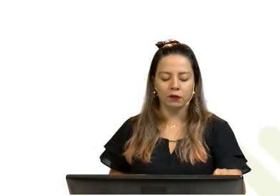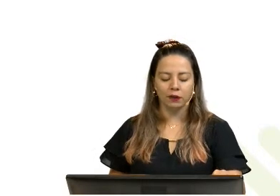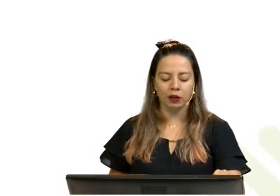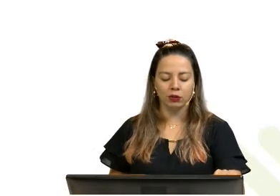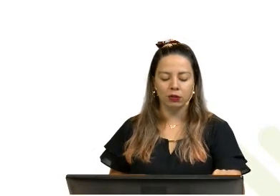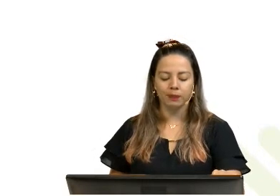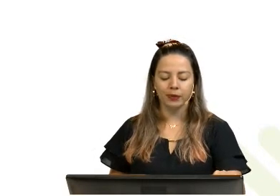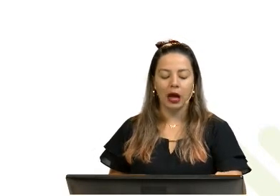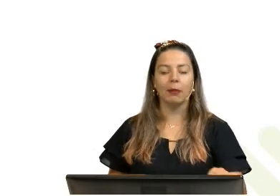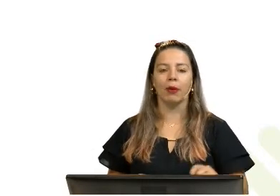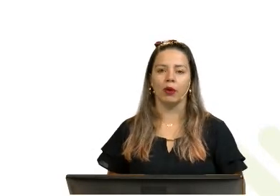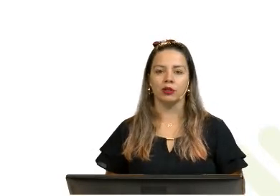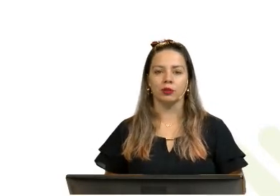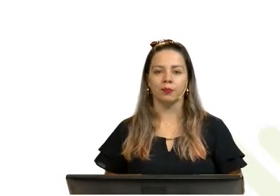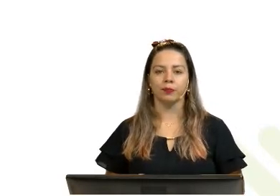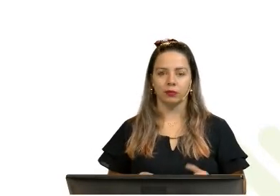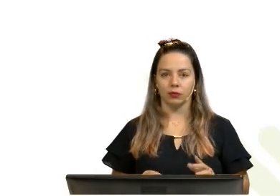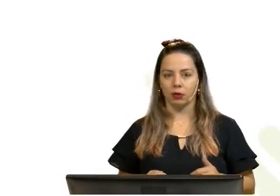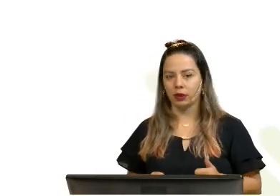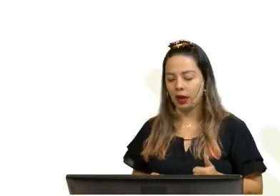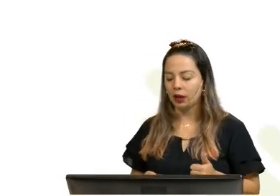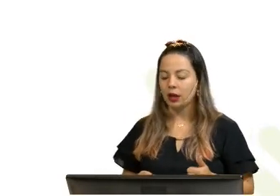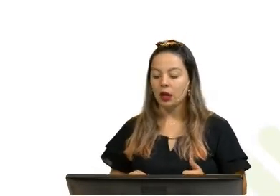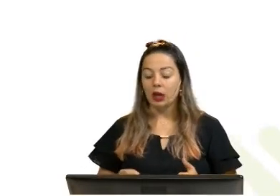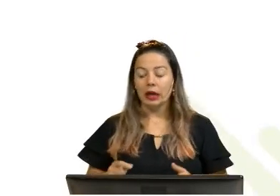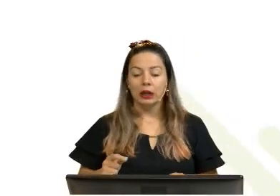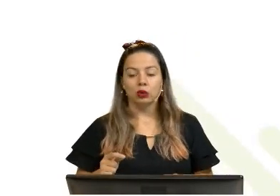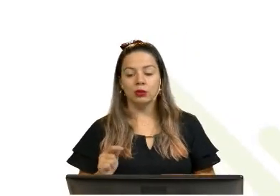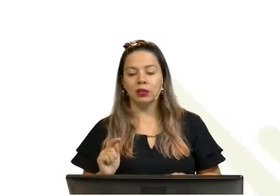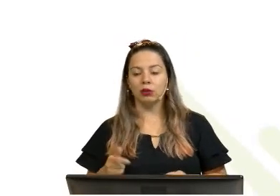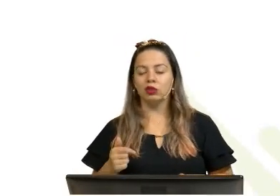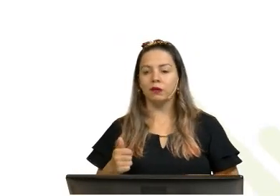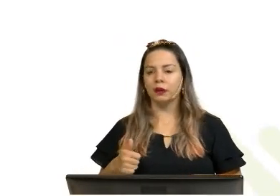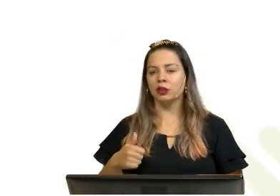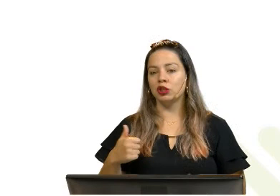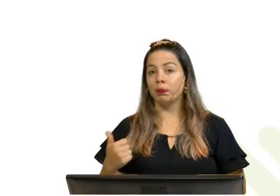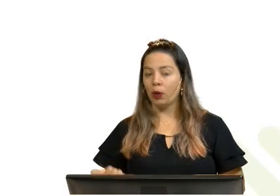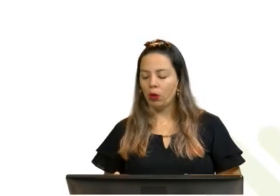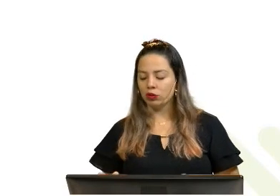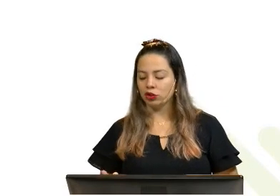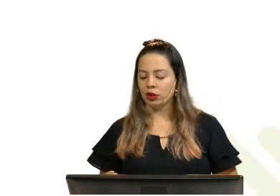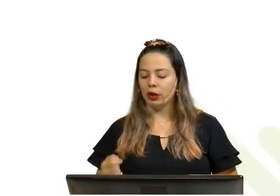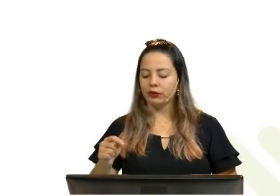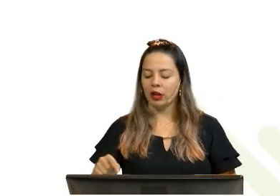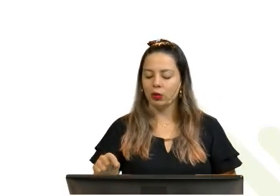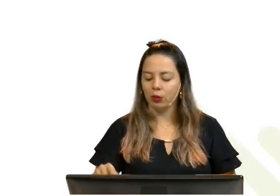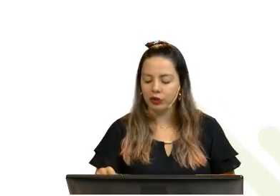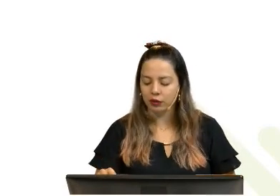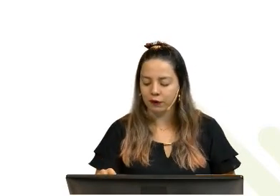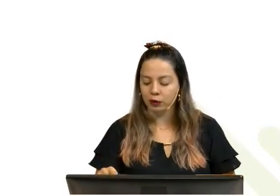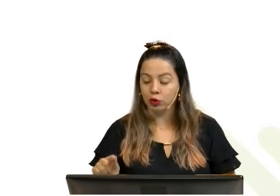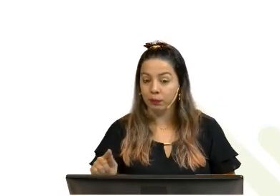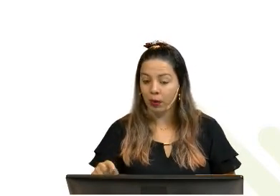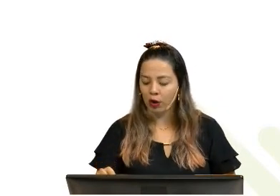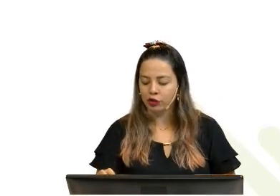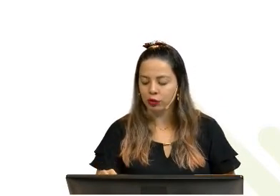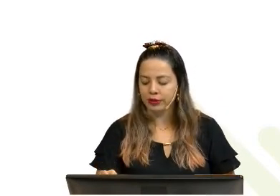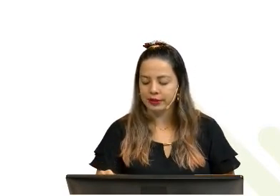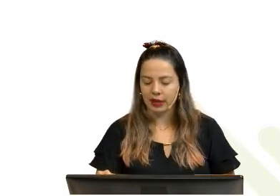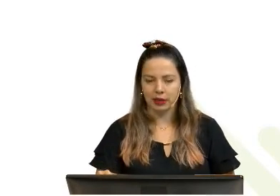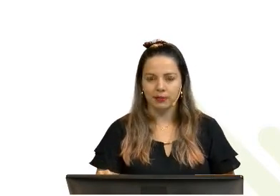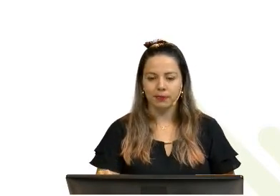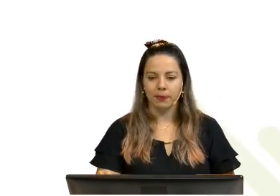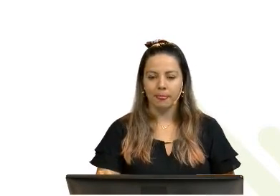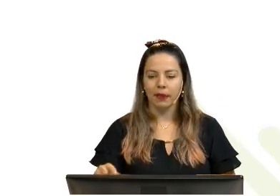indivíduo apoia ok no ciclo de vida de prontidão eu tenho o indivíduo deployed